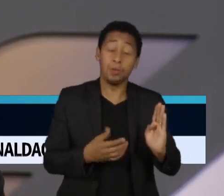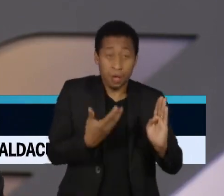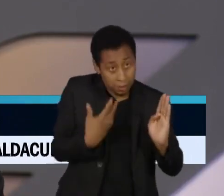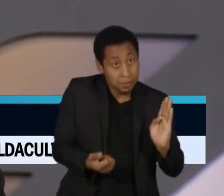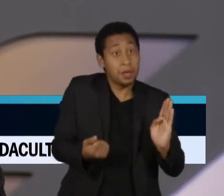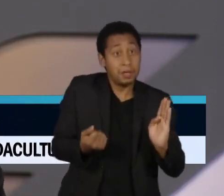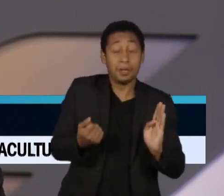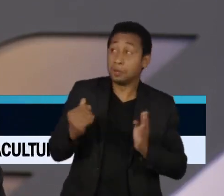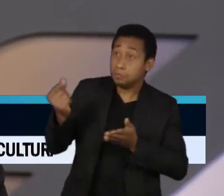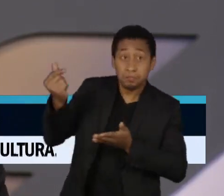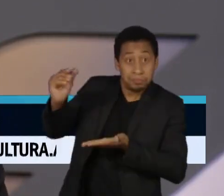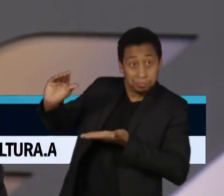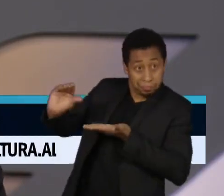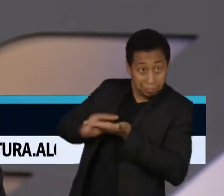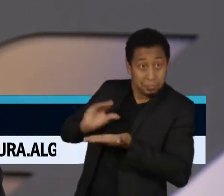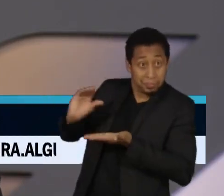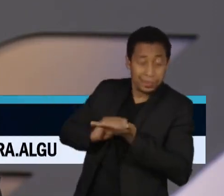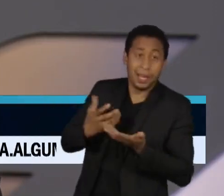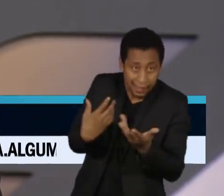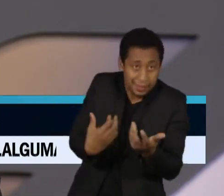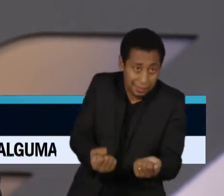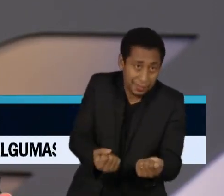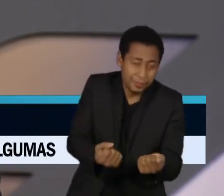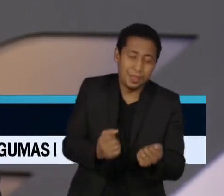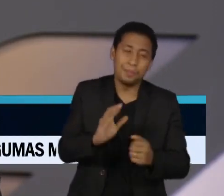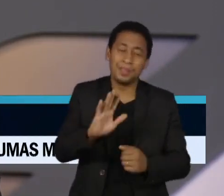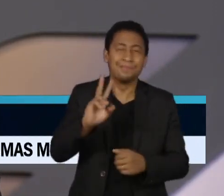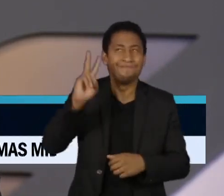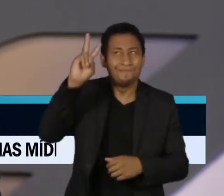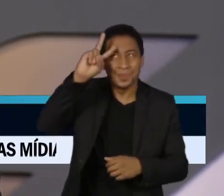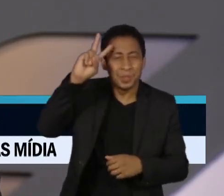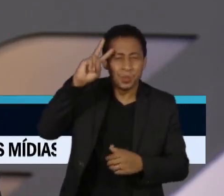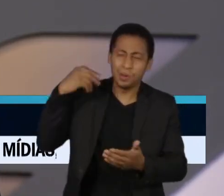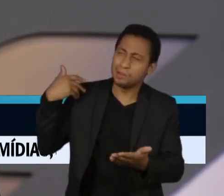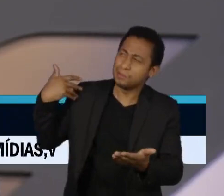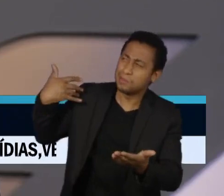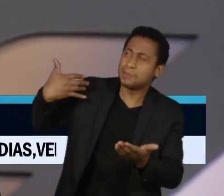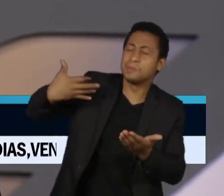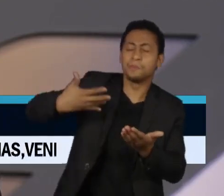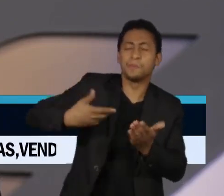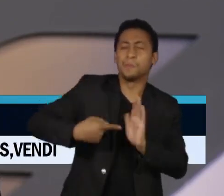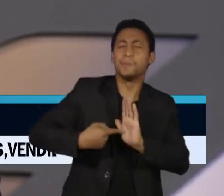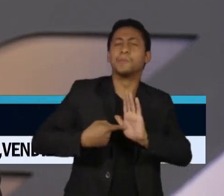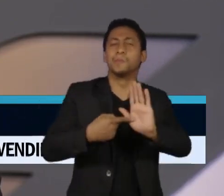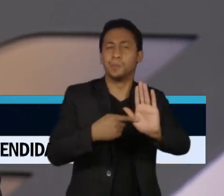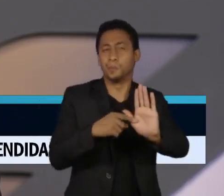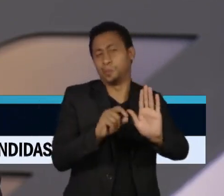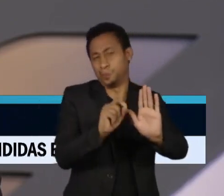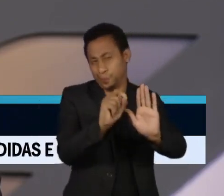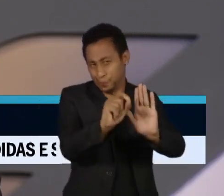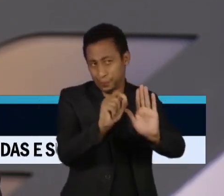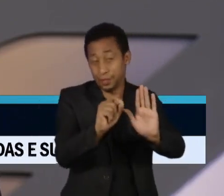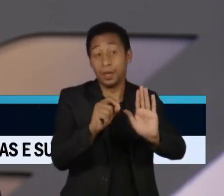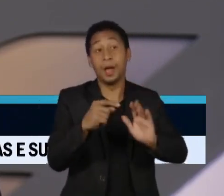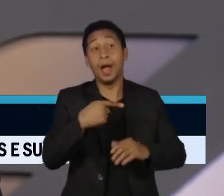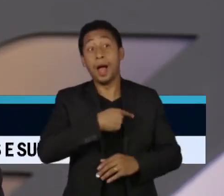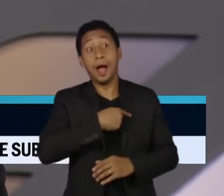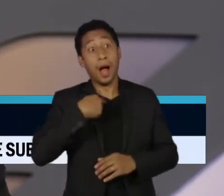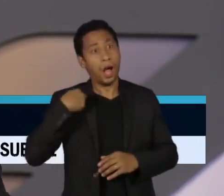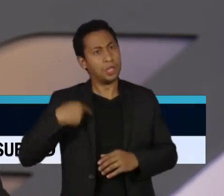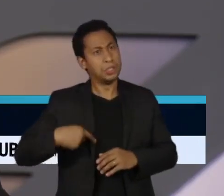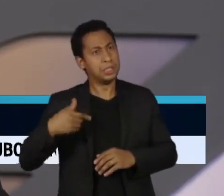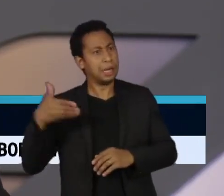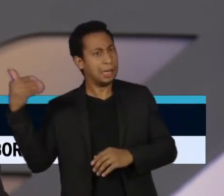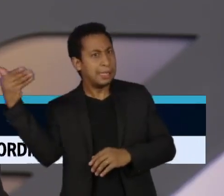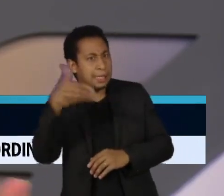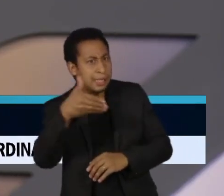investimentos, né? O que ocorre historicamente é uma crescente presença chinesa, mas ela não